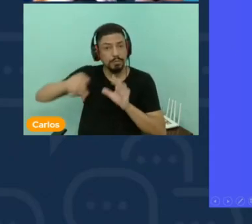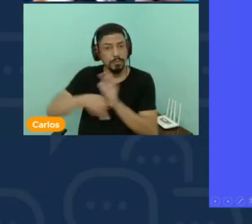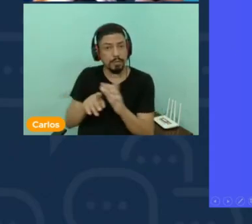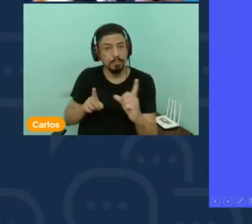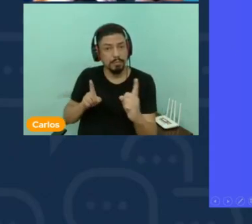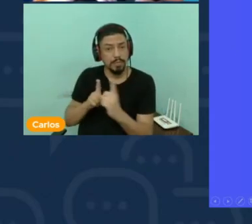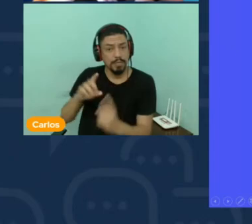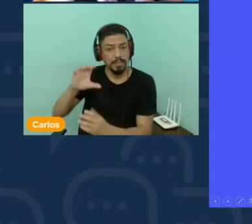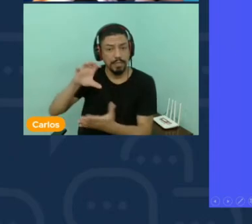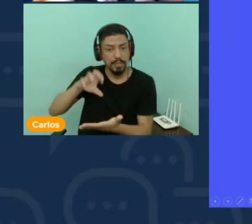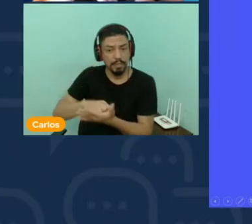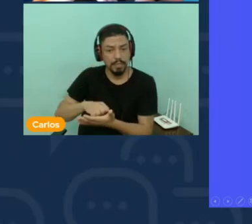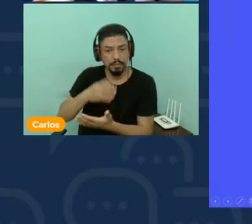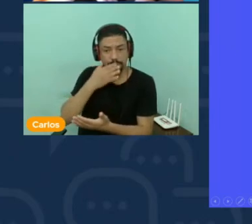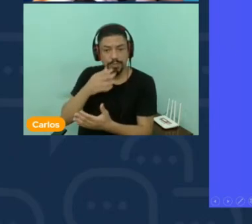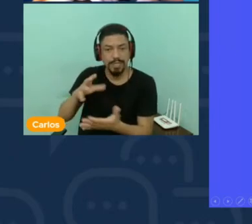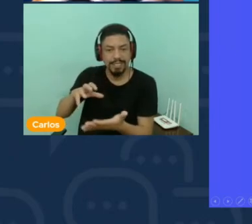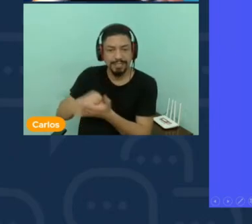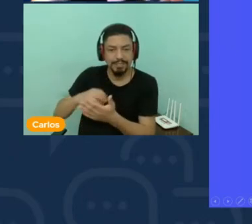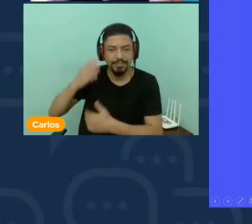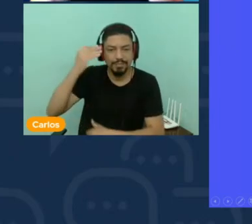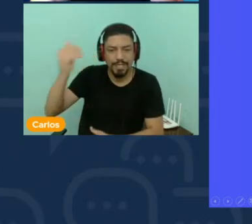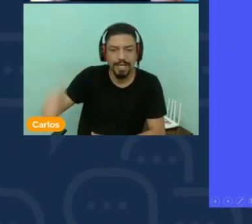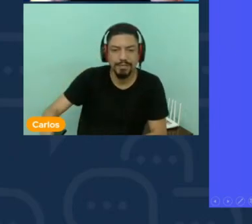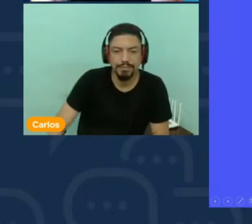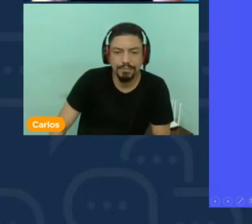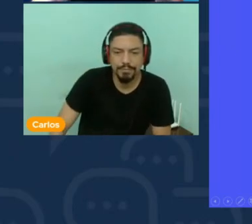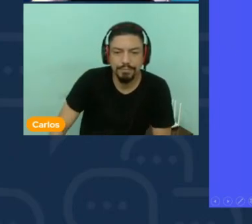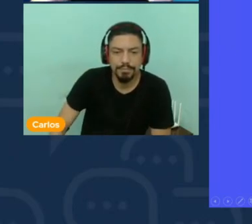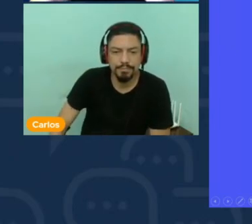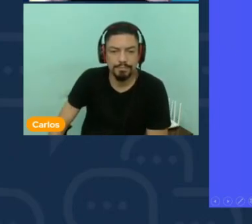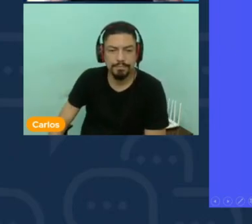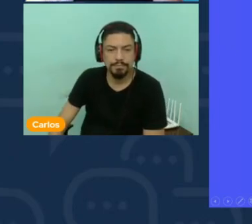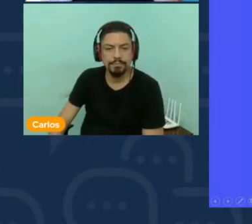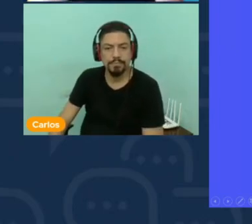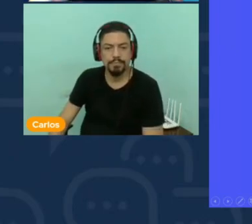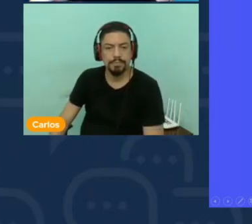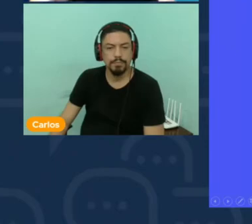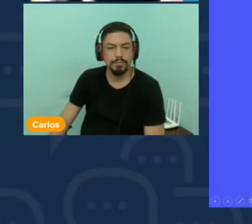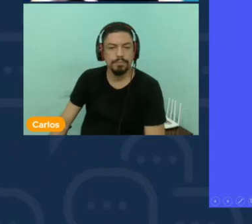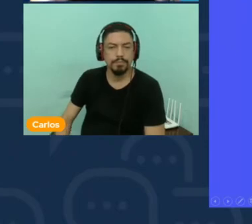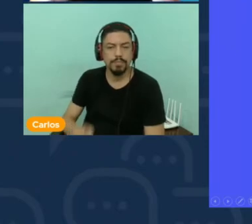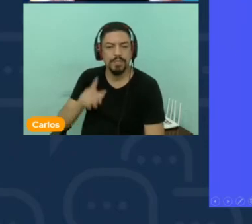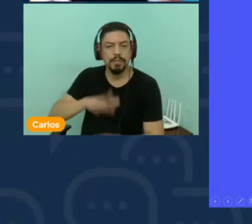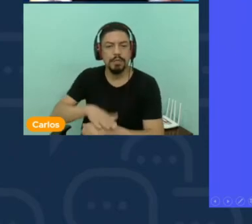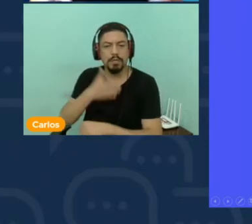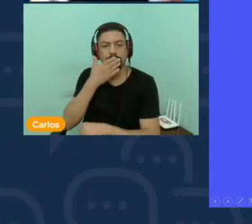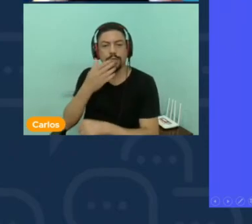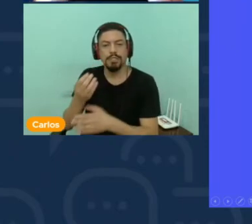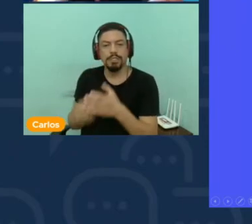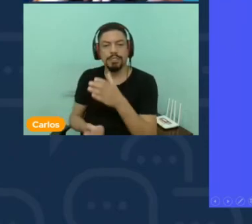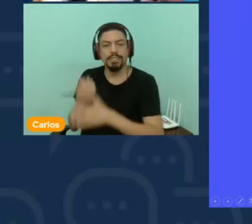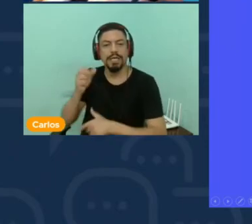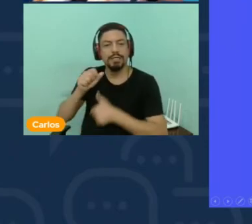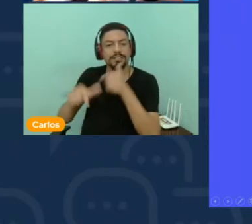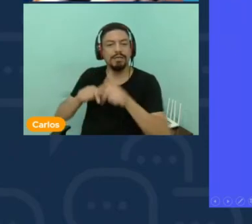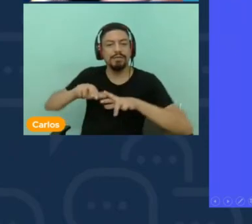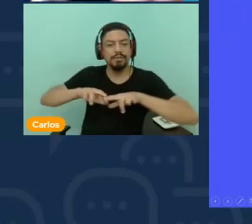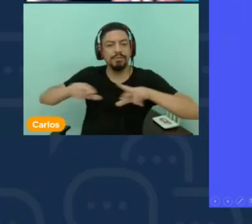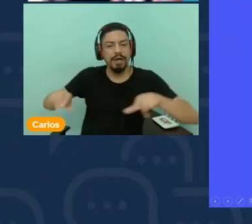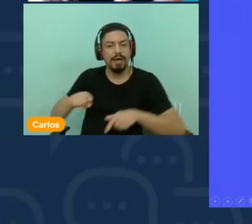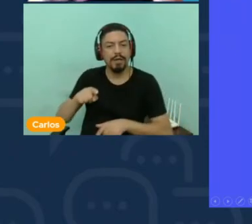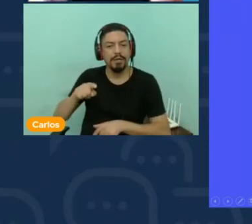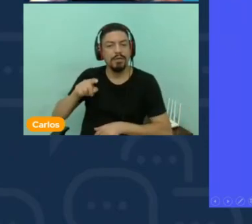com sucesso. E aqui, na hora de provisionar, de criar esses serviços, a gente